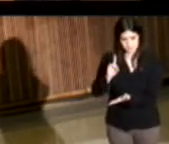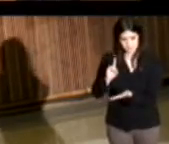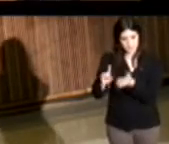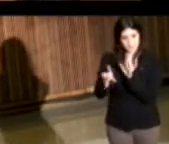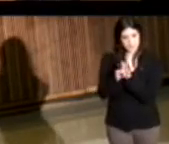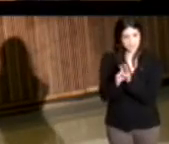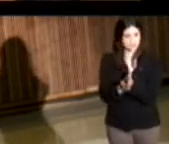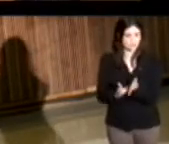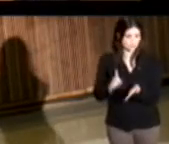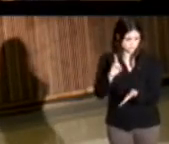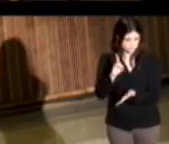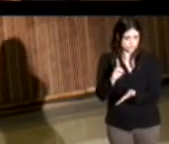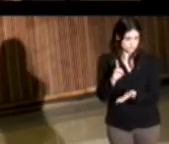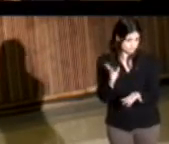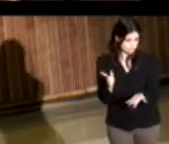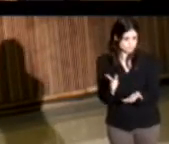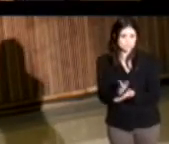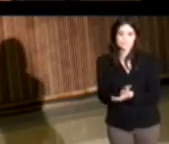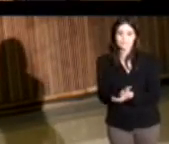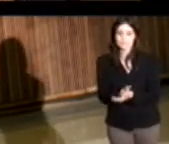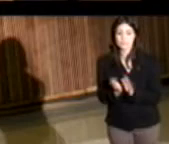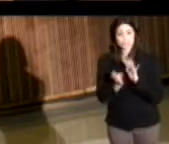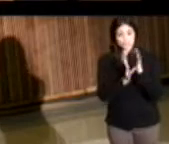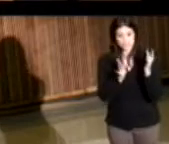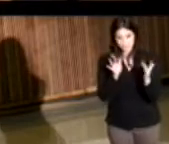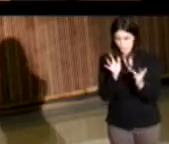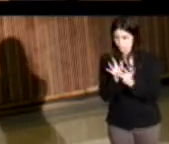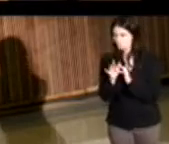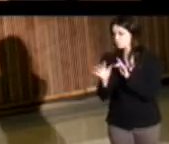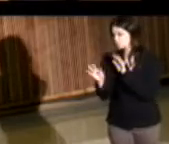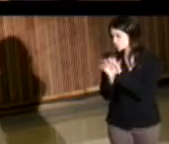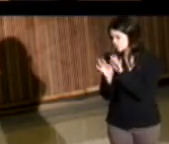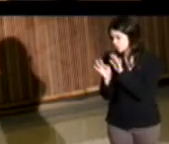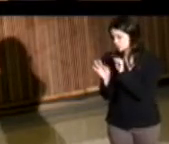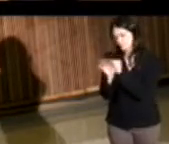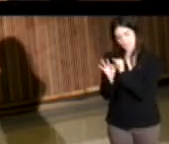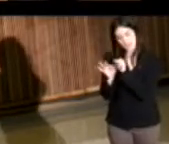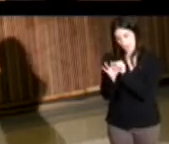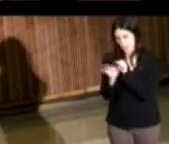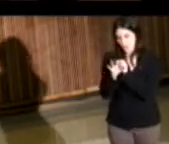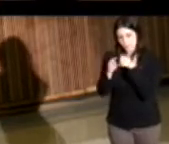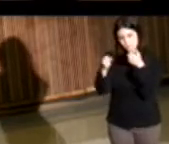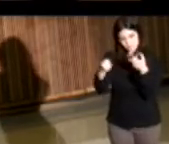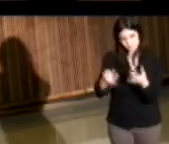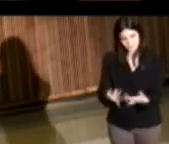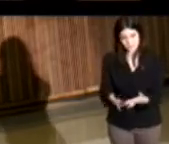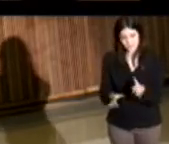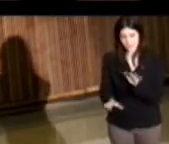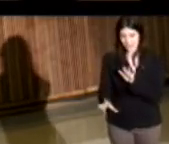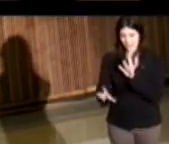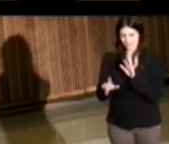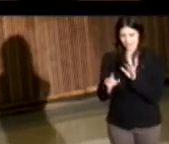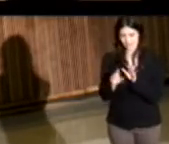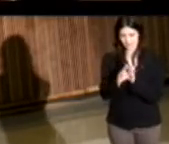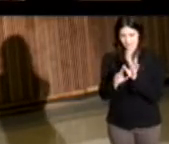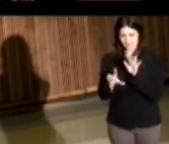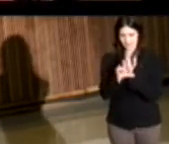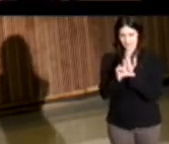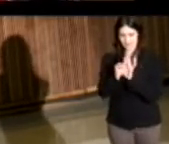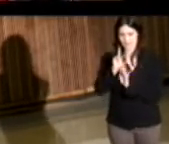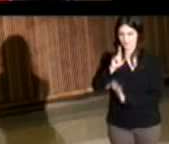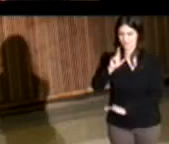A primeira é aquilo que Jesus, ou que Tiago está falando, descrevendo como lei real.